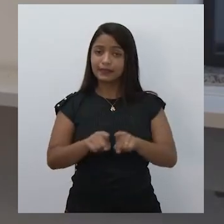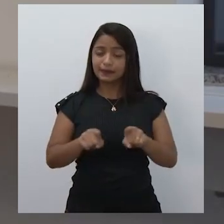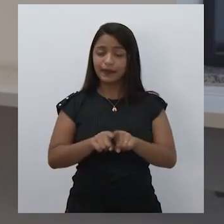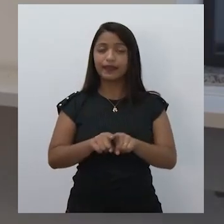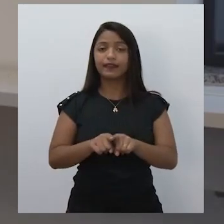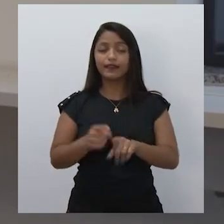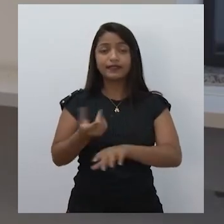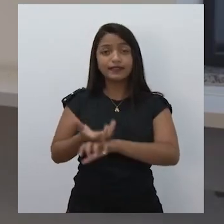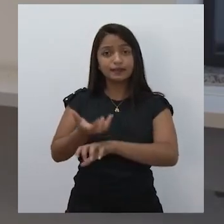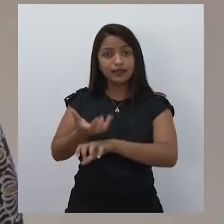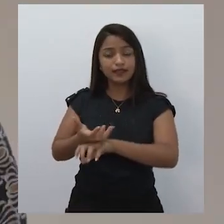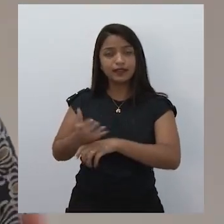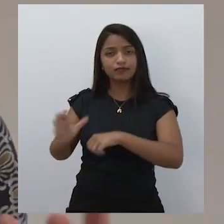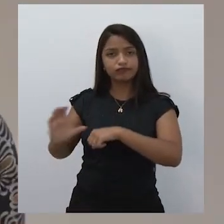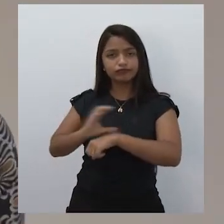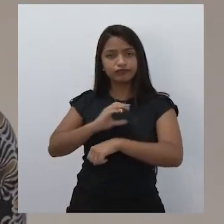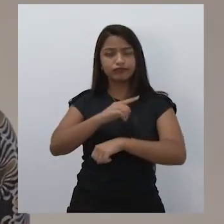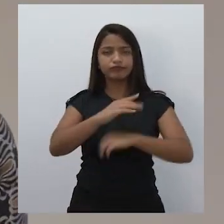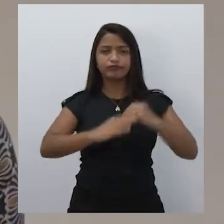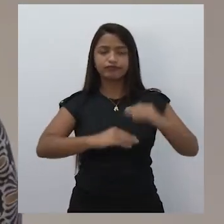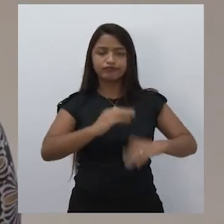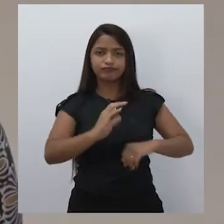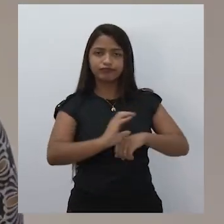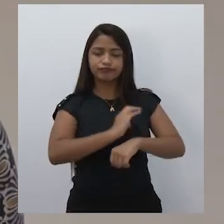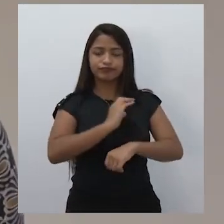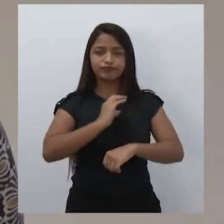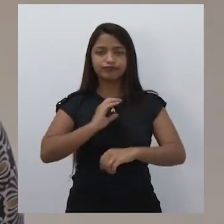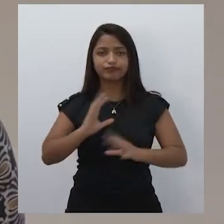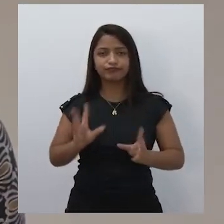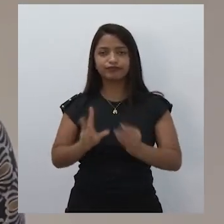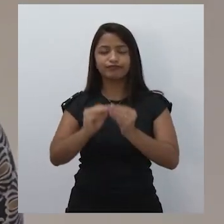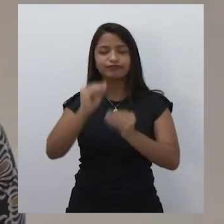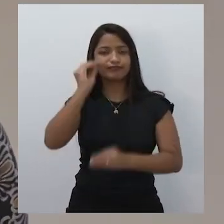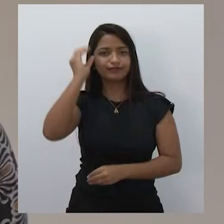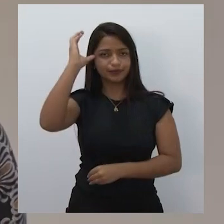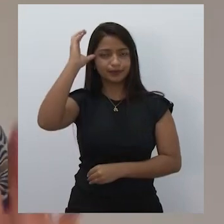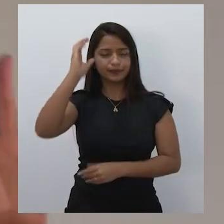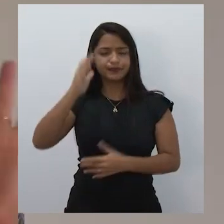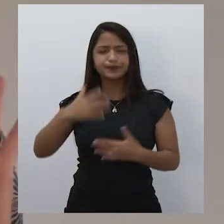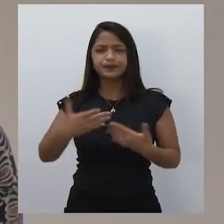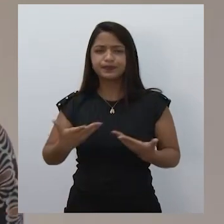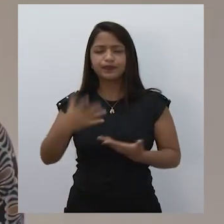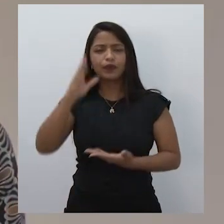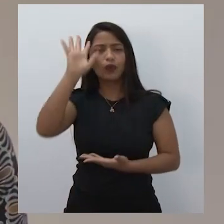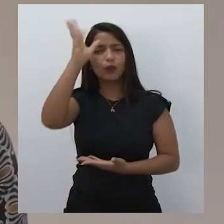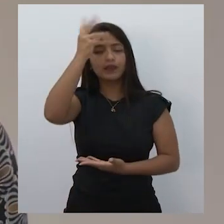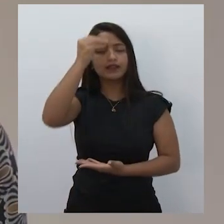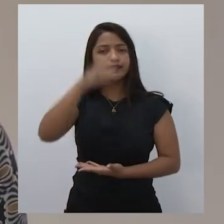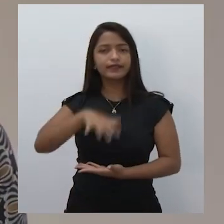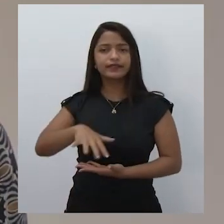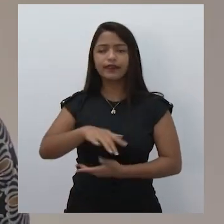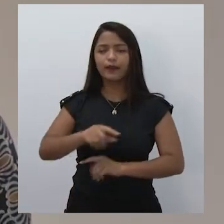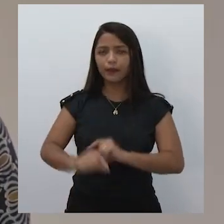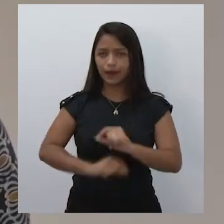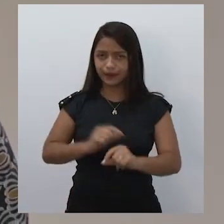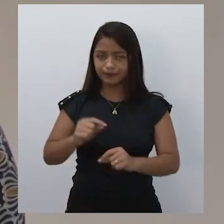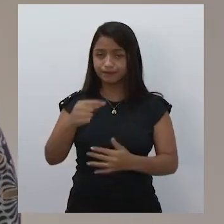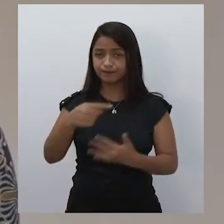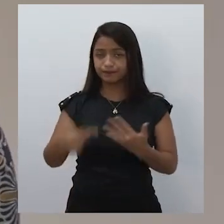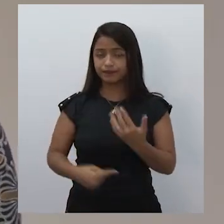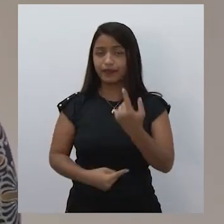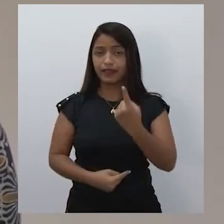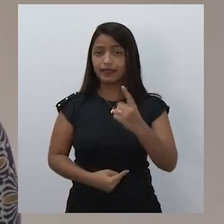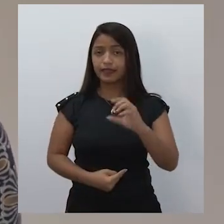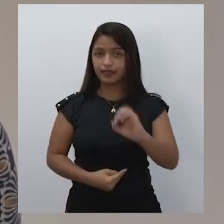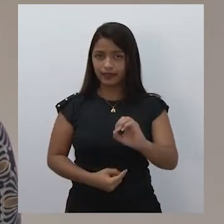dos componentes curriculares. Então, o que são essas competências gerais? Em primeiro lugar, são 10 competências. E elas